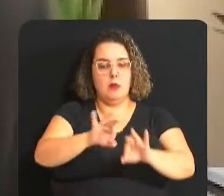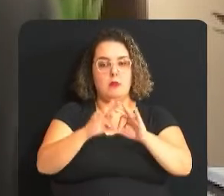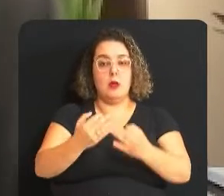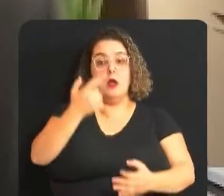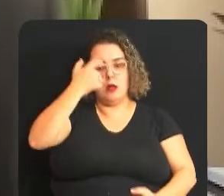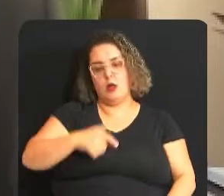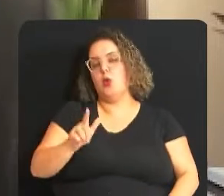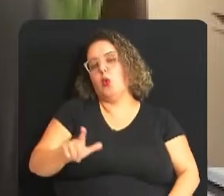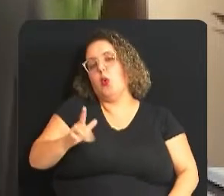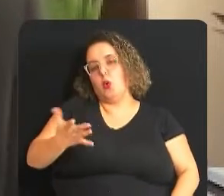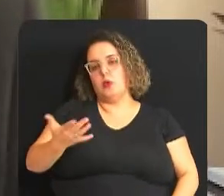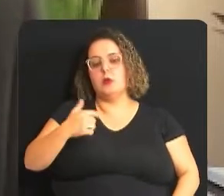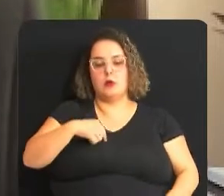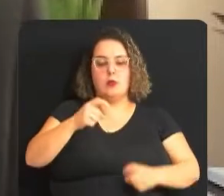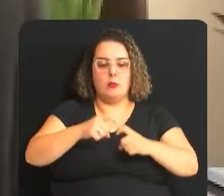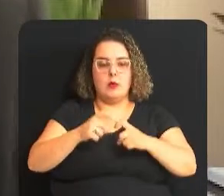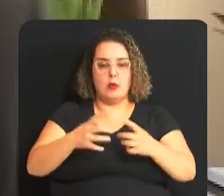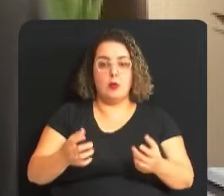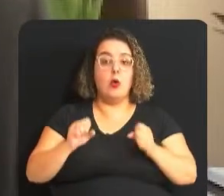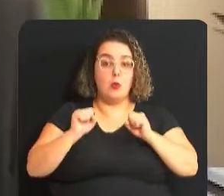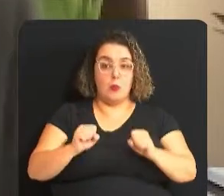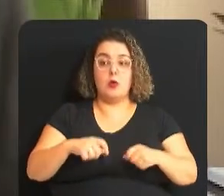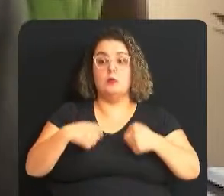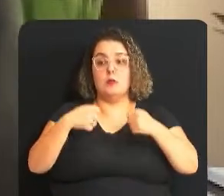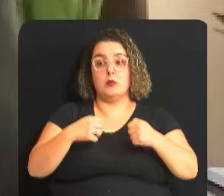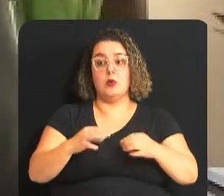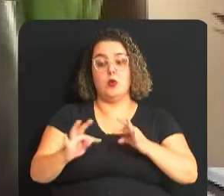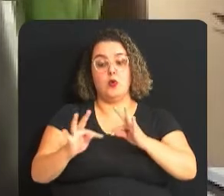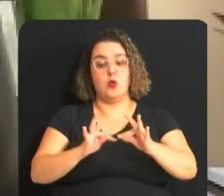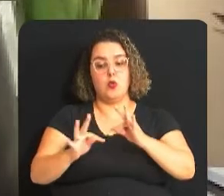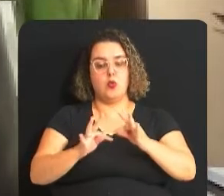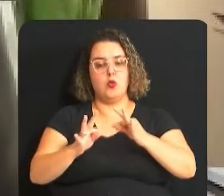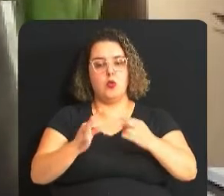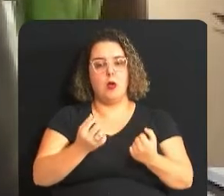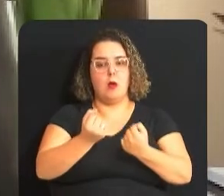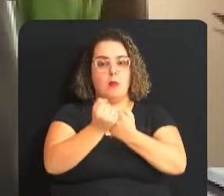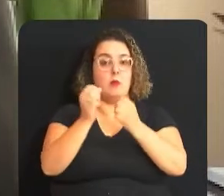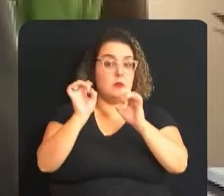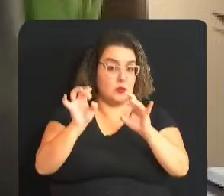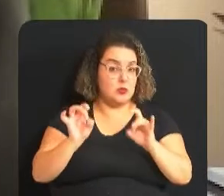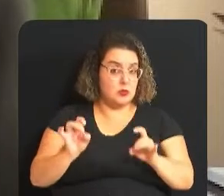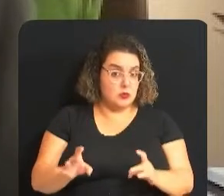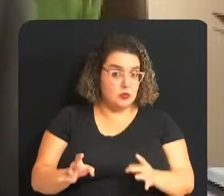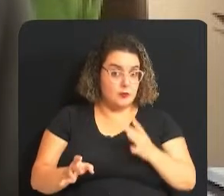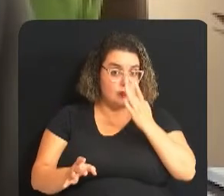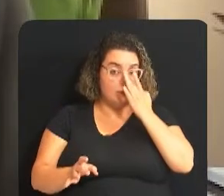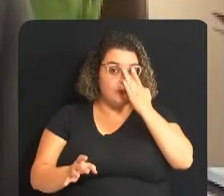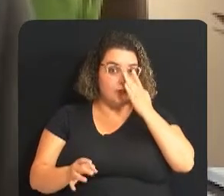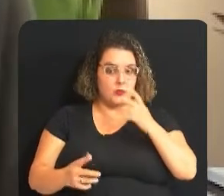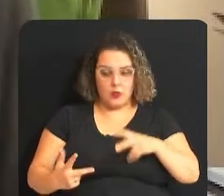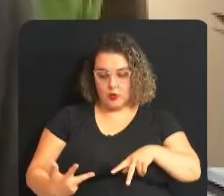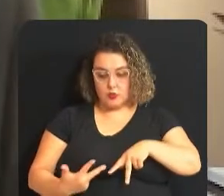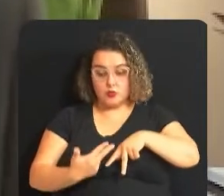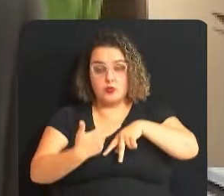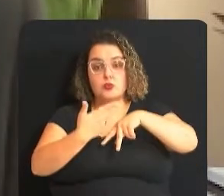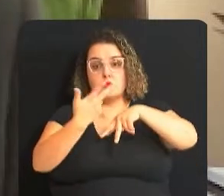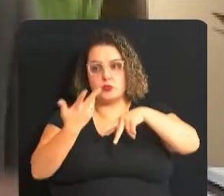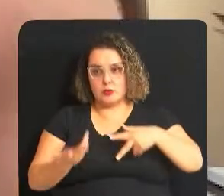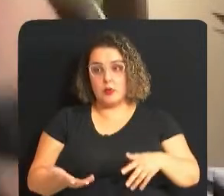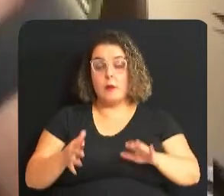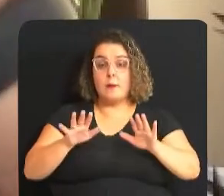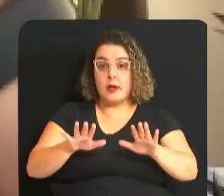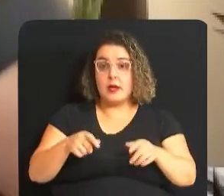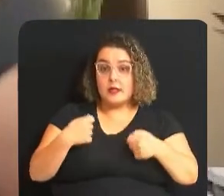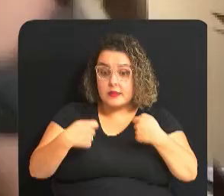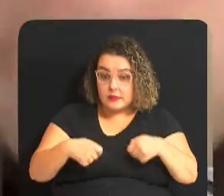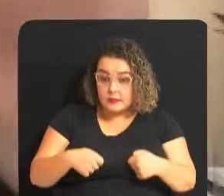médico, posso precisar do apoio técnico de algum especialista, de um cirurgião, mas quem